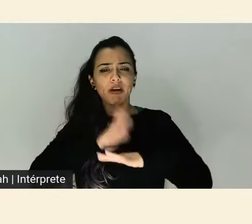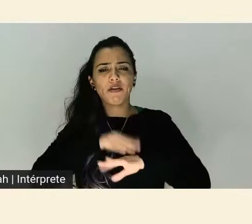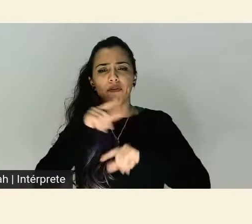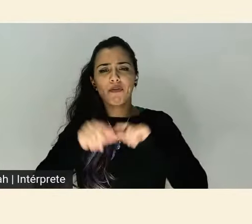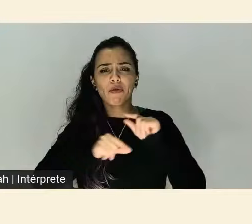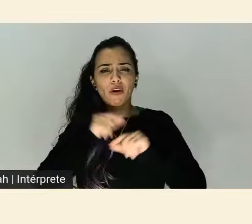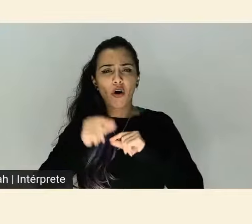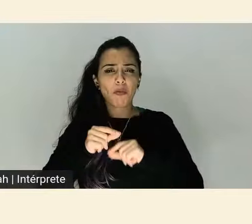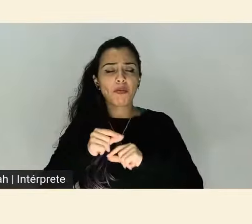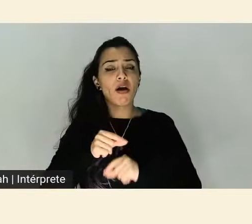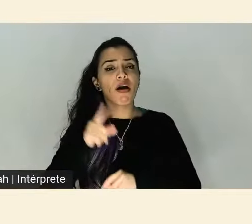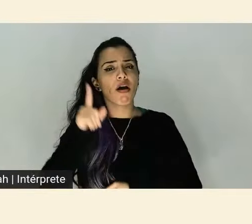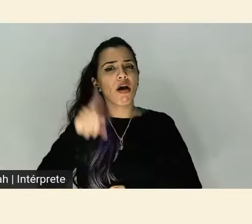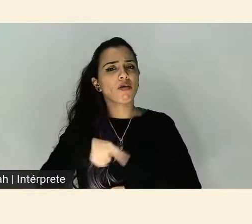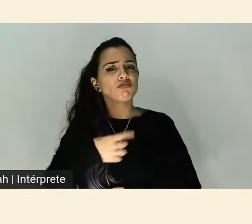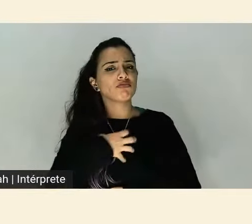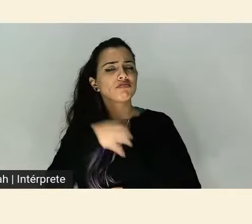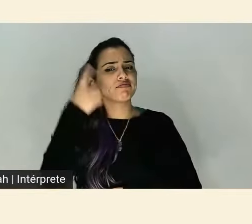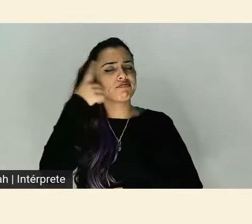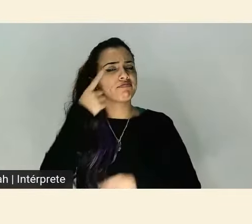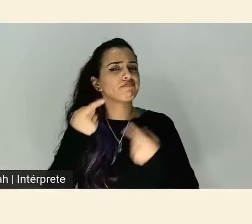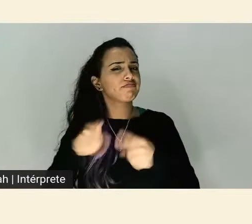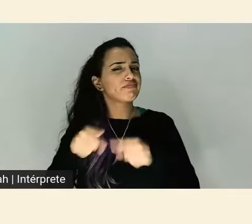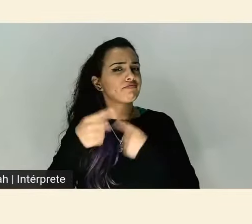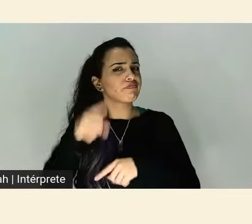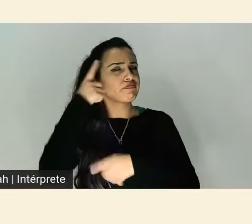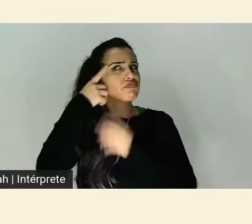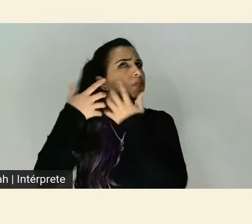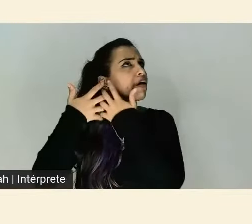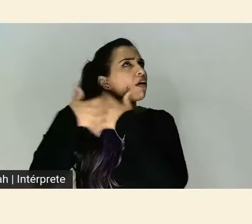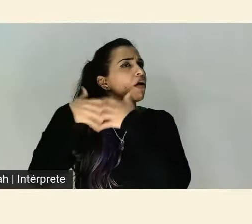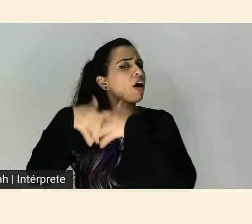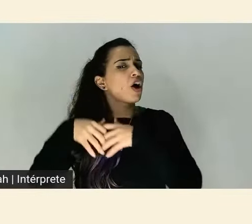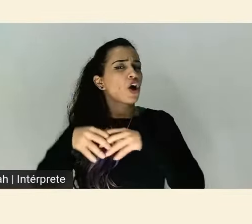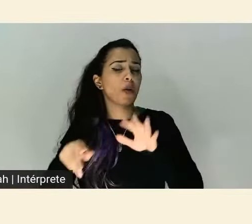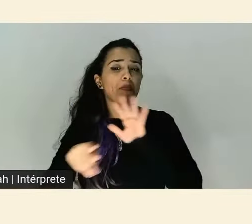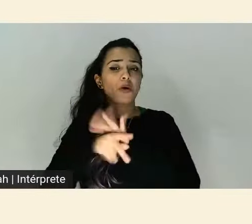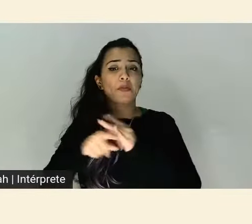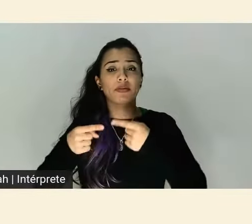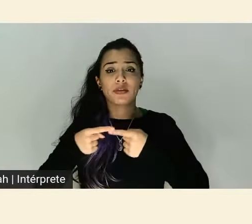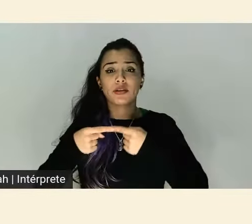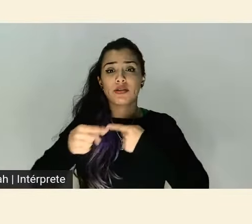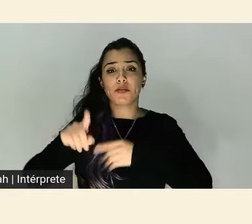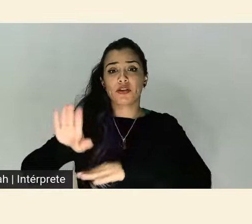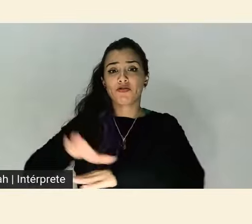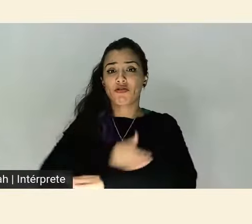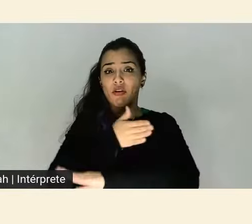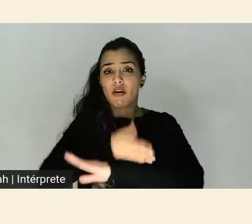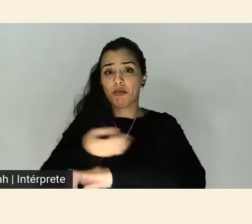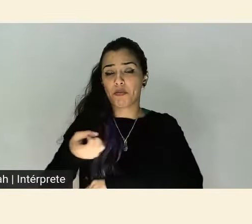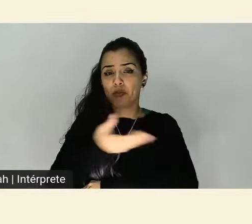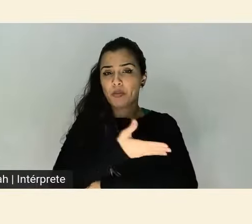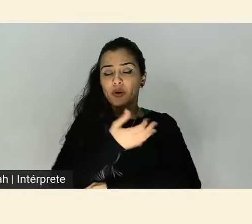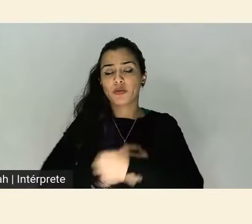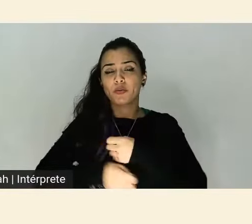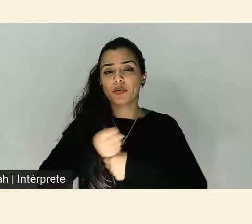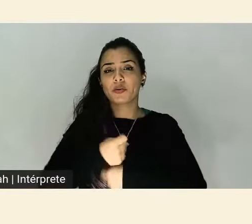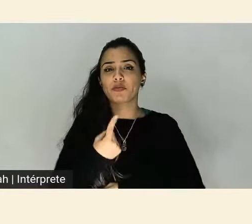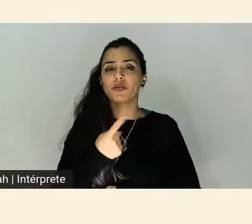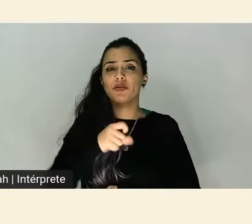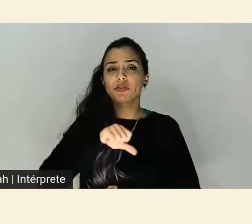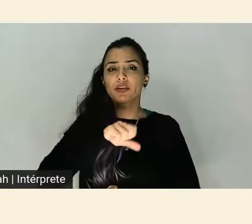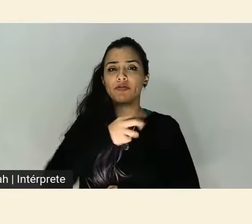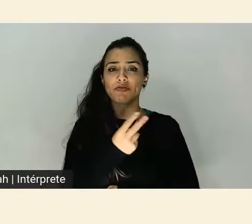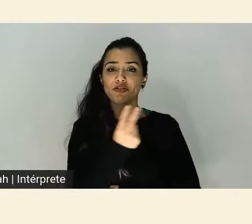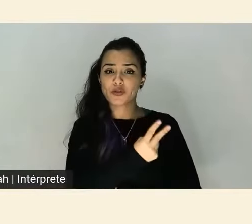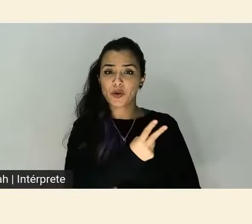revisão crítica da Semana de Arte Moderna de 1922. É um evento organizado de